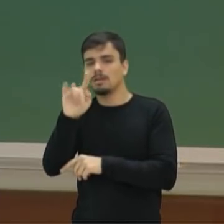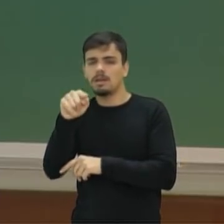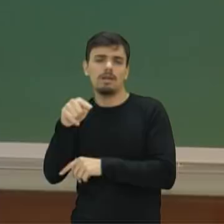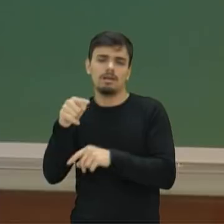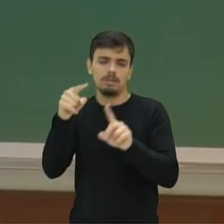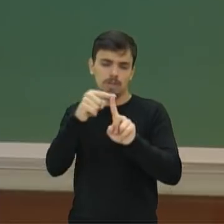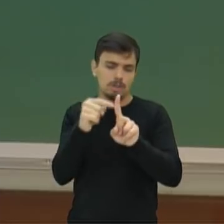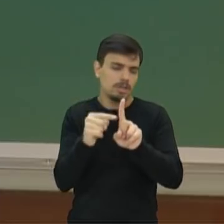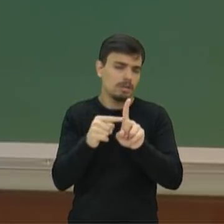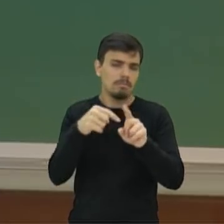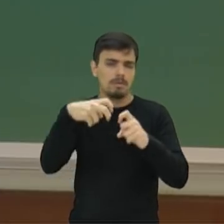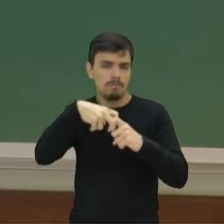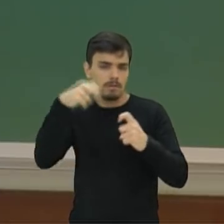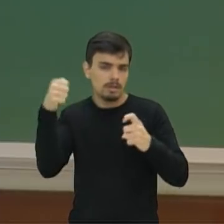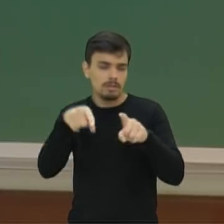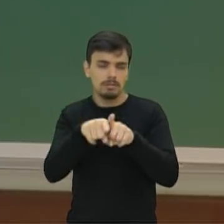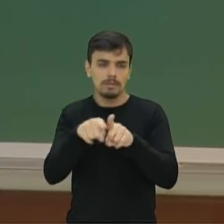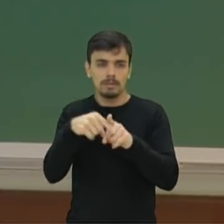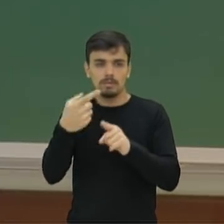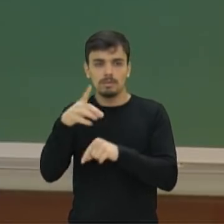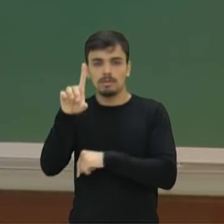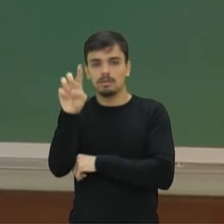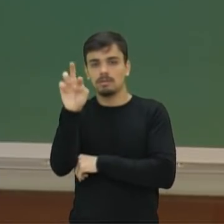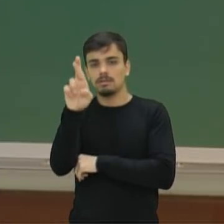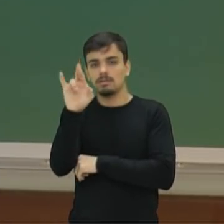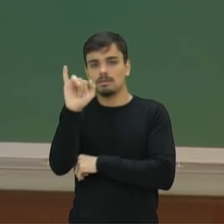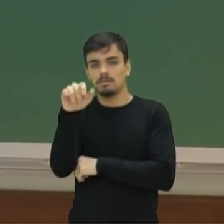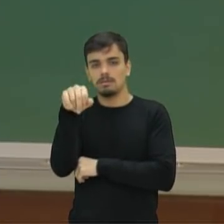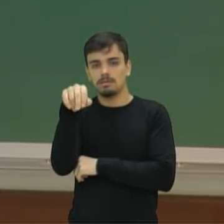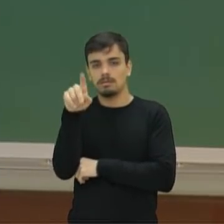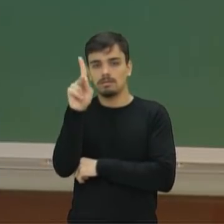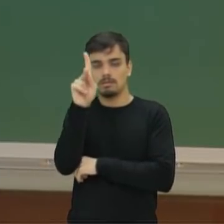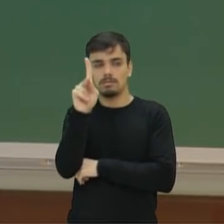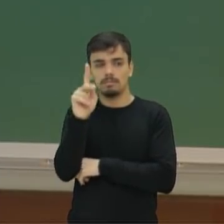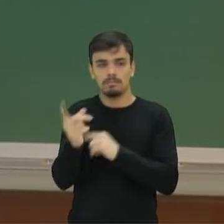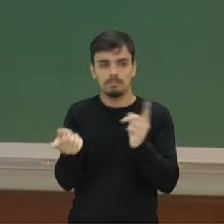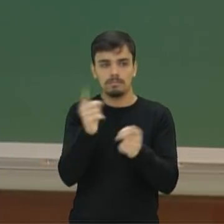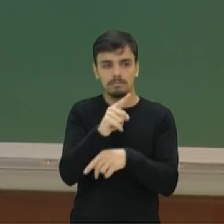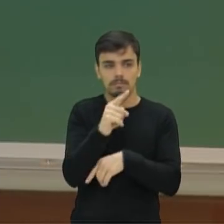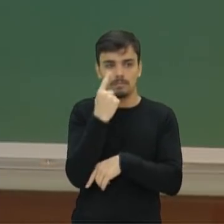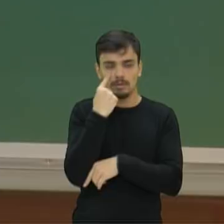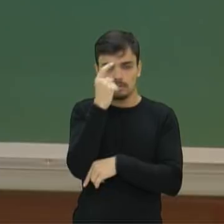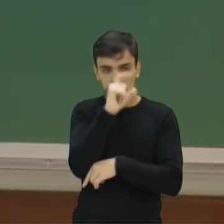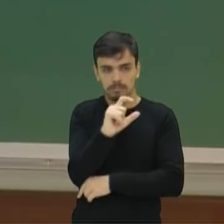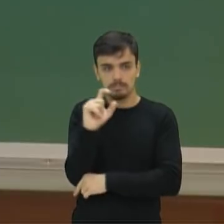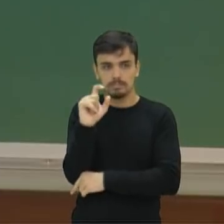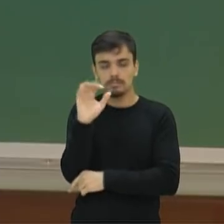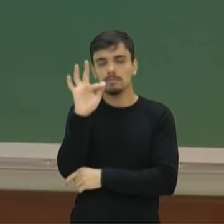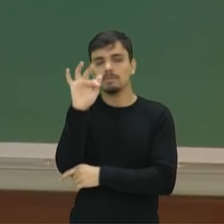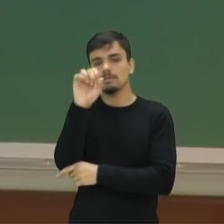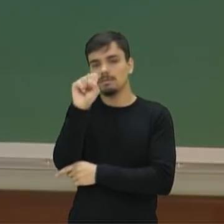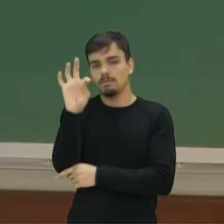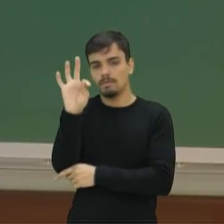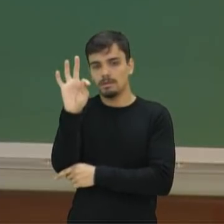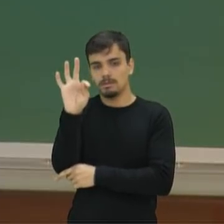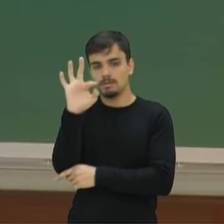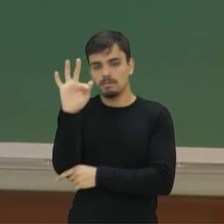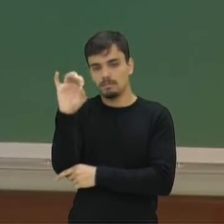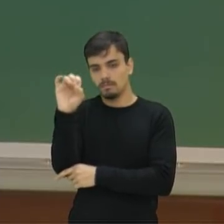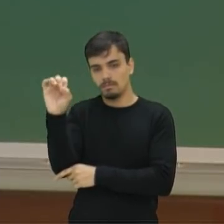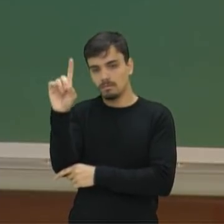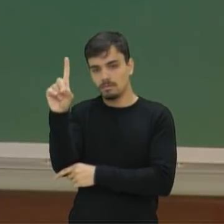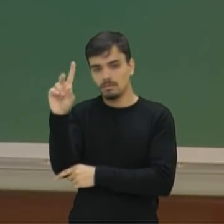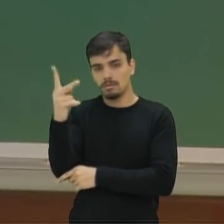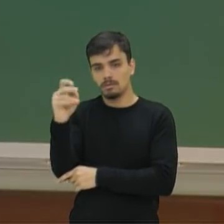uma bebida dietética. Drink, egg cheeseburger, fast food, hot